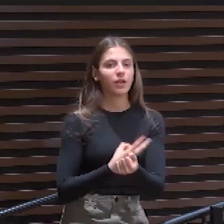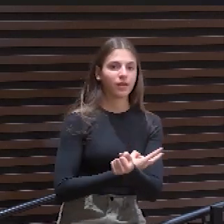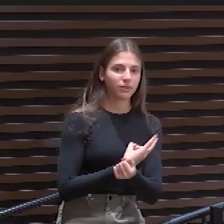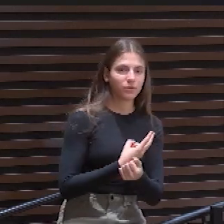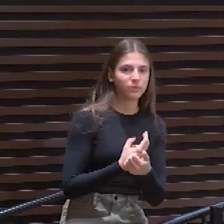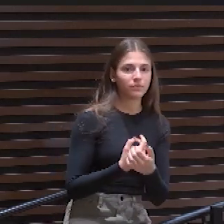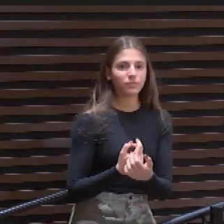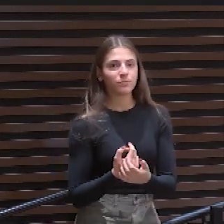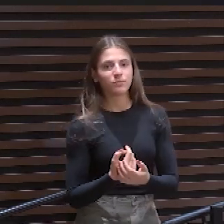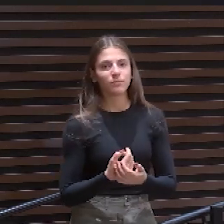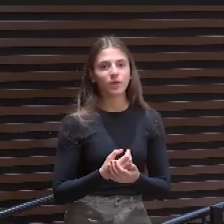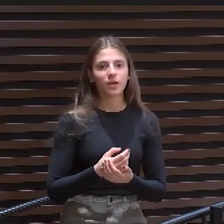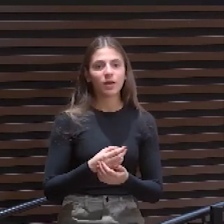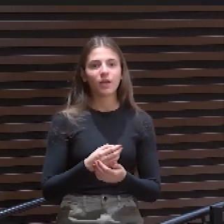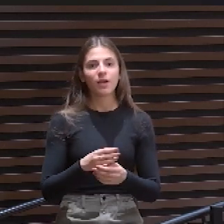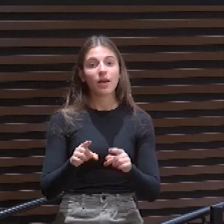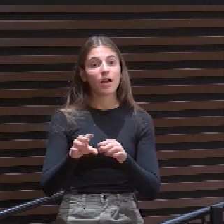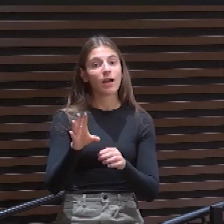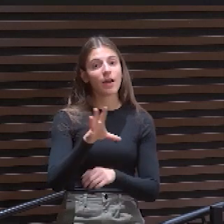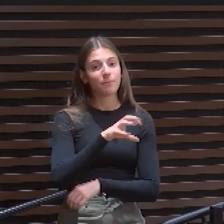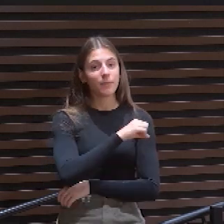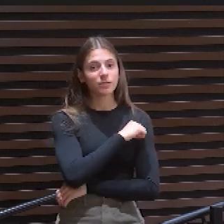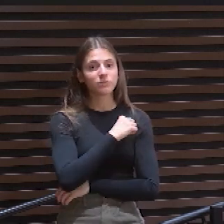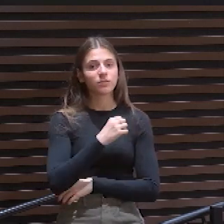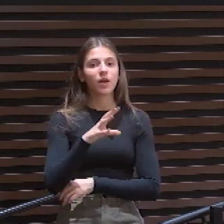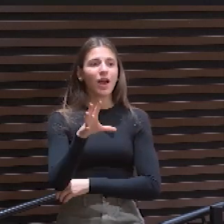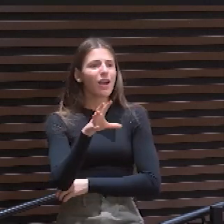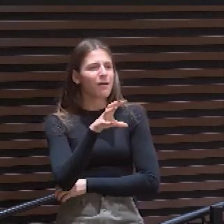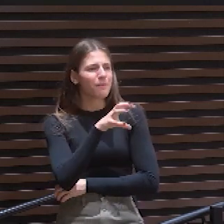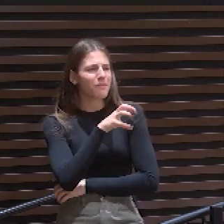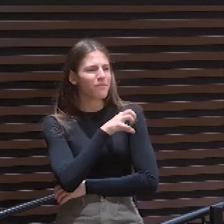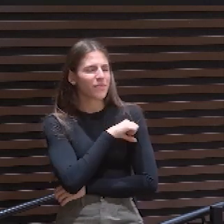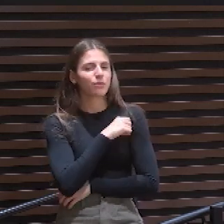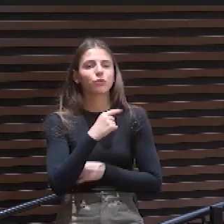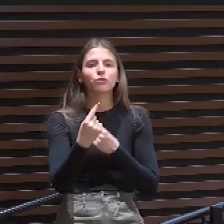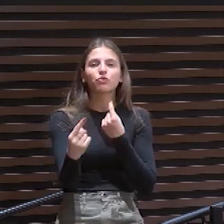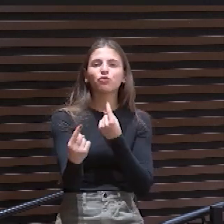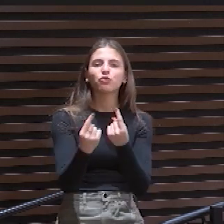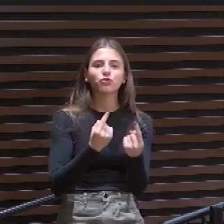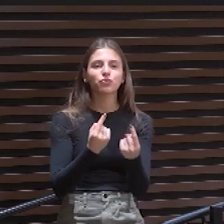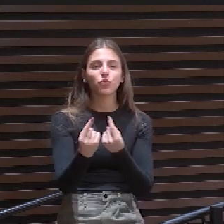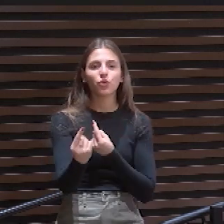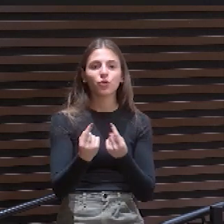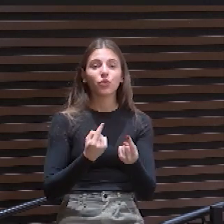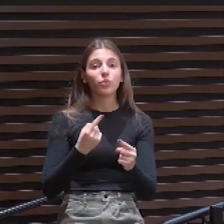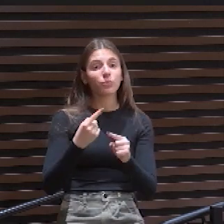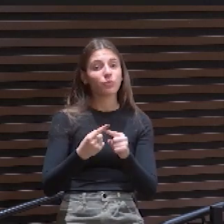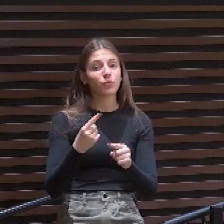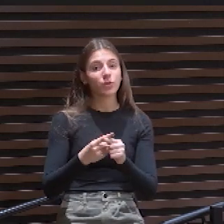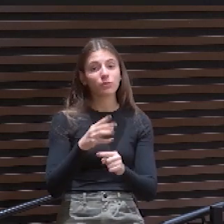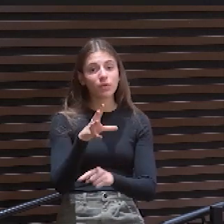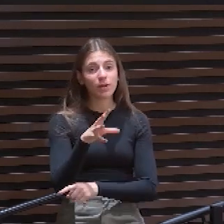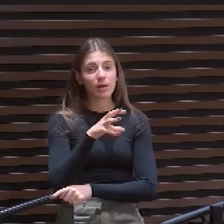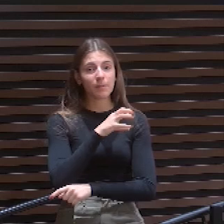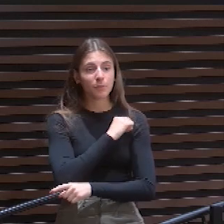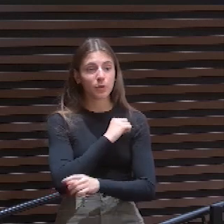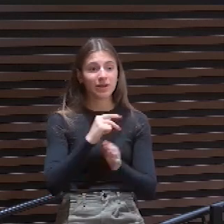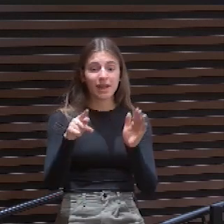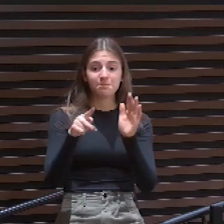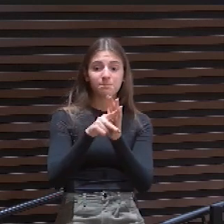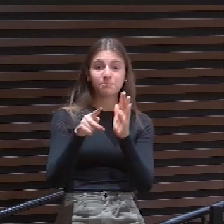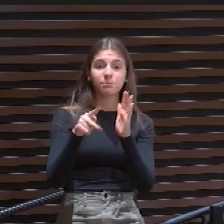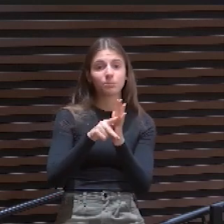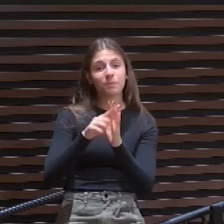aqui? Amados, amemo-nos uns aos outros, porque o amor procede de Deus,